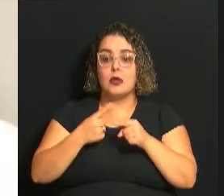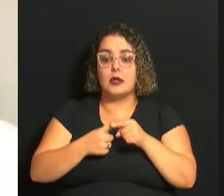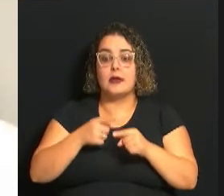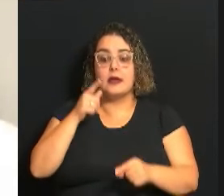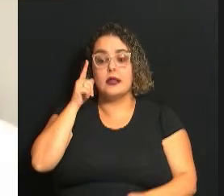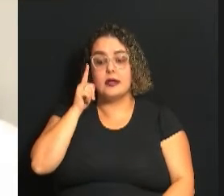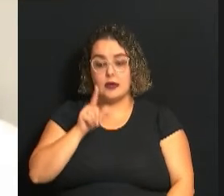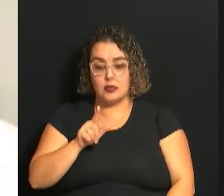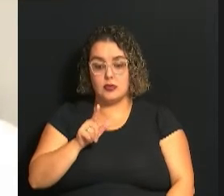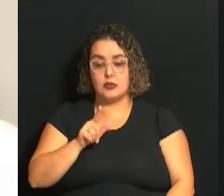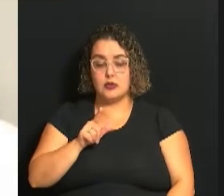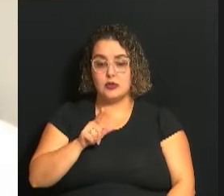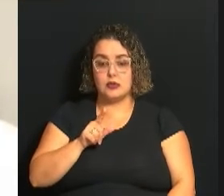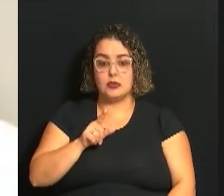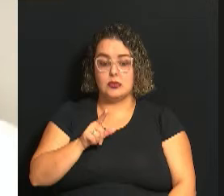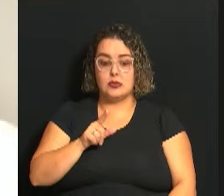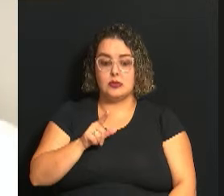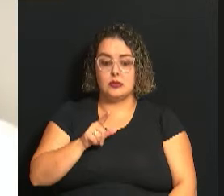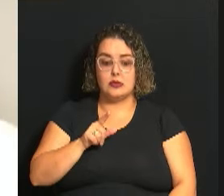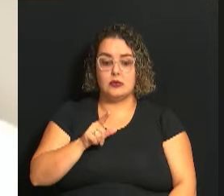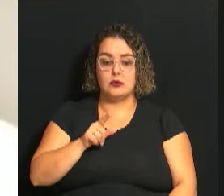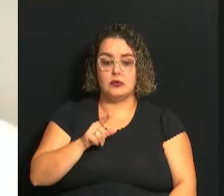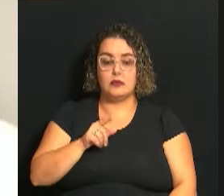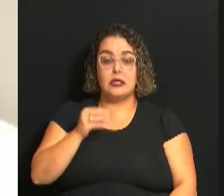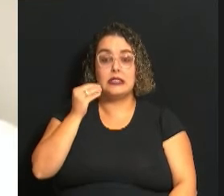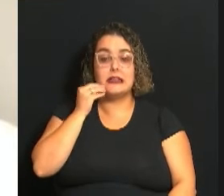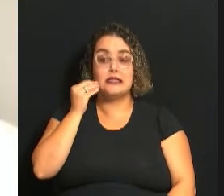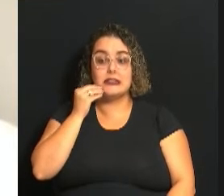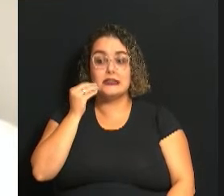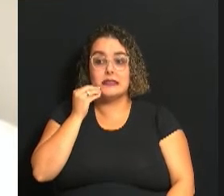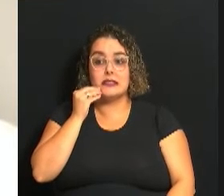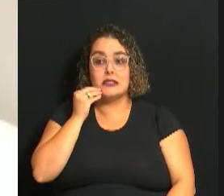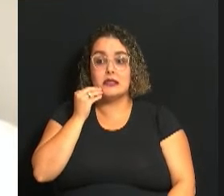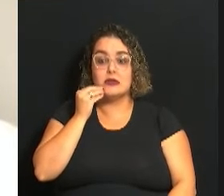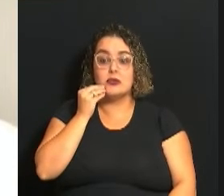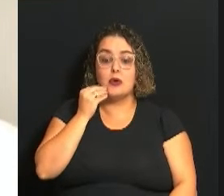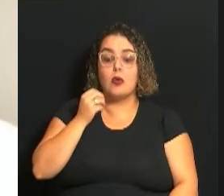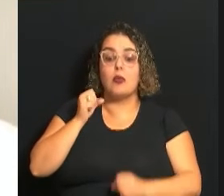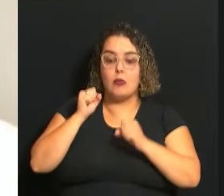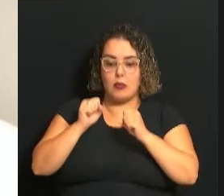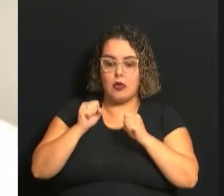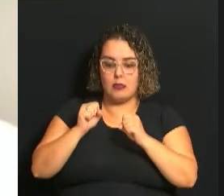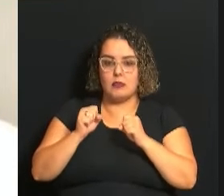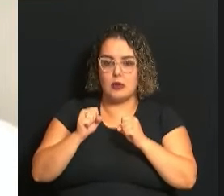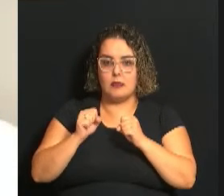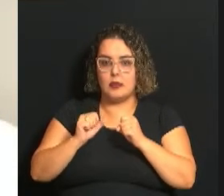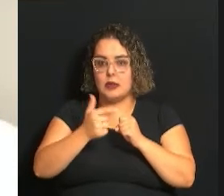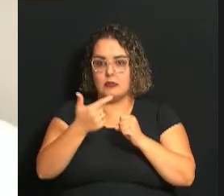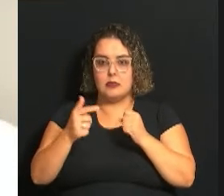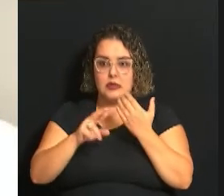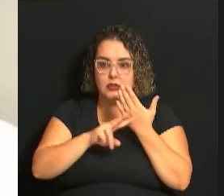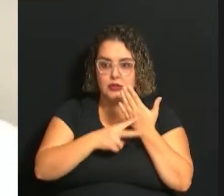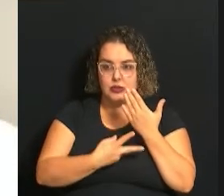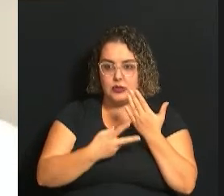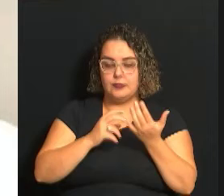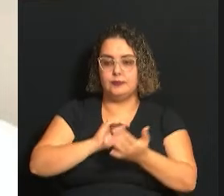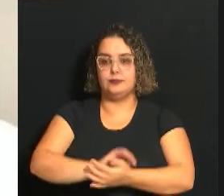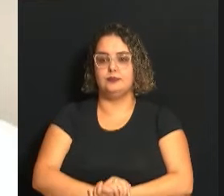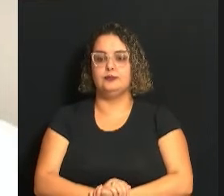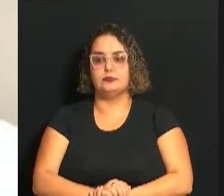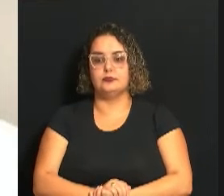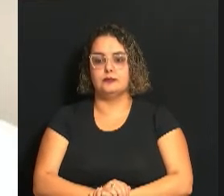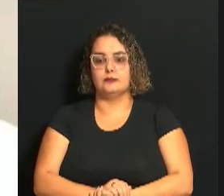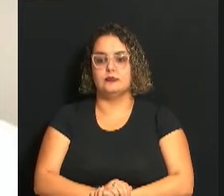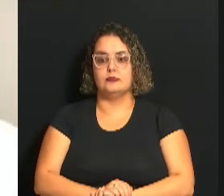consegue ir, né? Ele vai testando até onde ele pode ir sem me deixar sequelada, tá? Porém, por conta